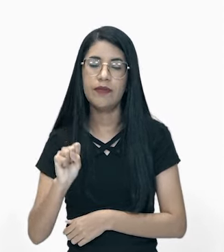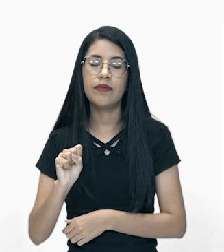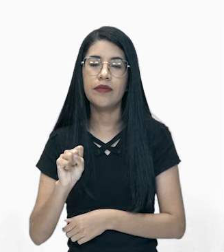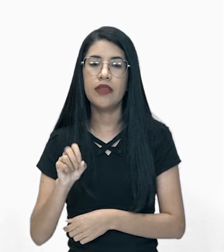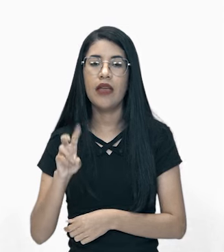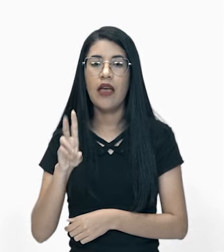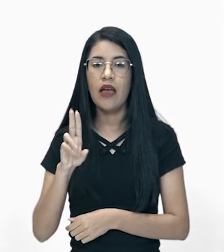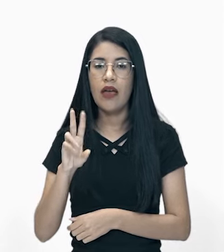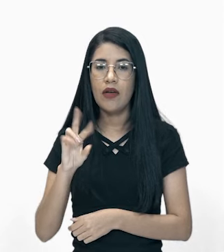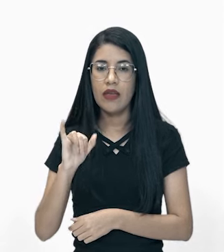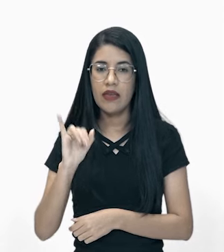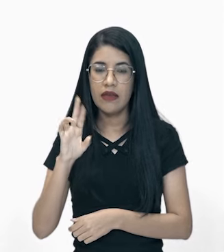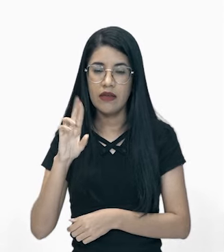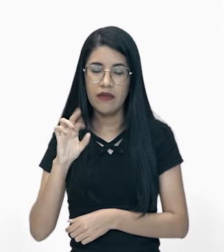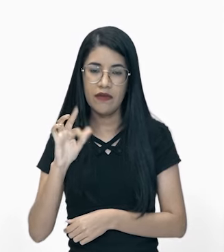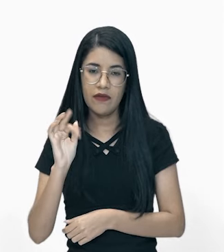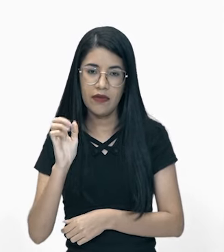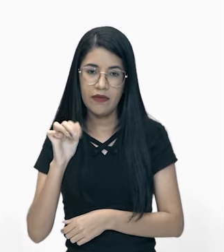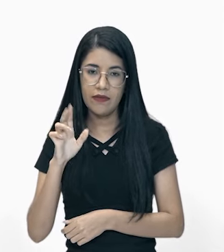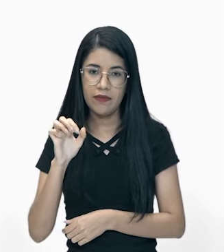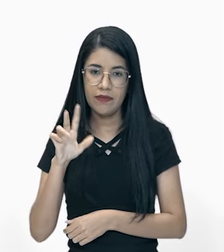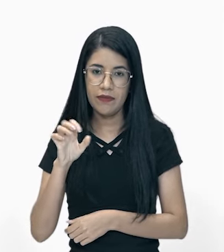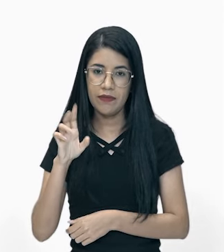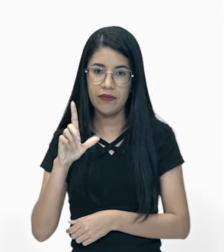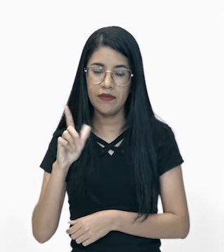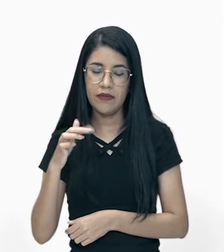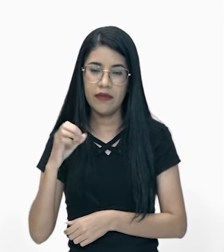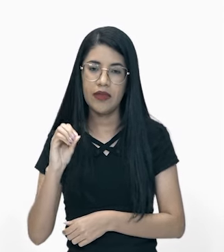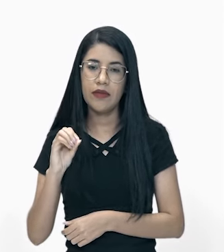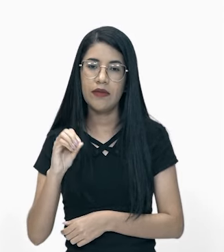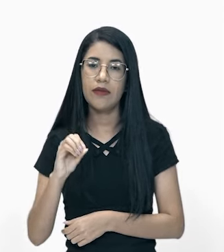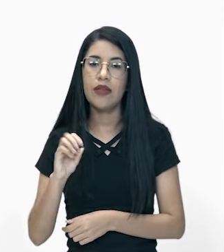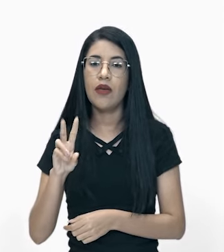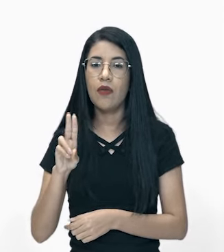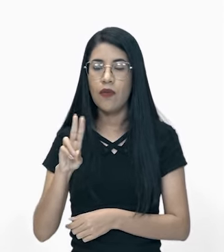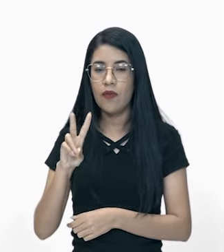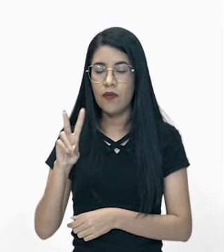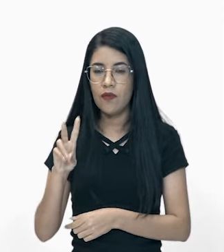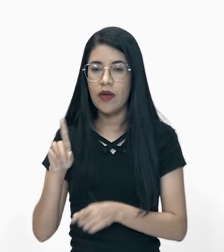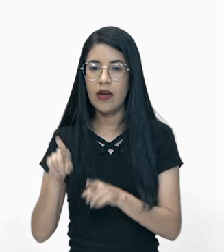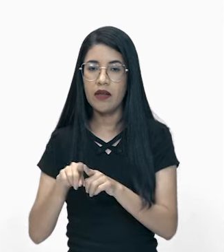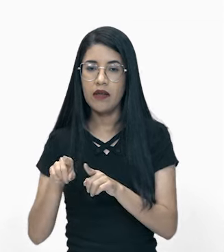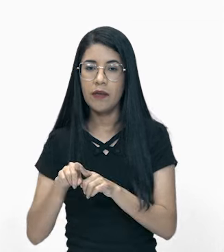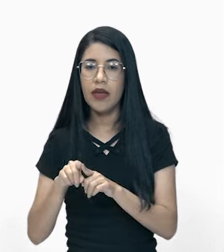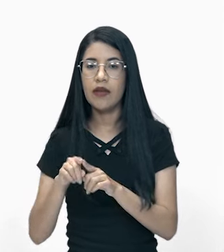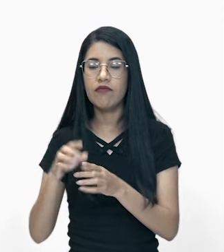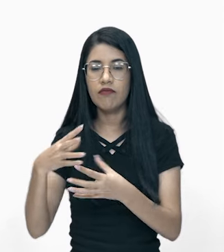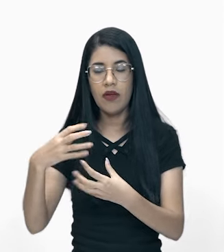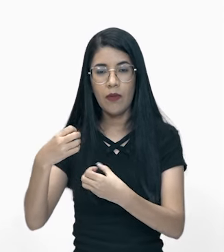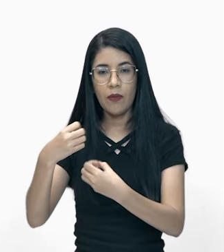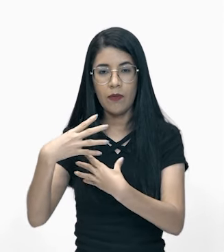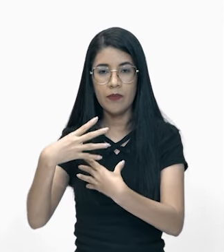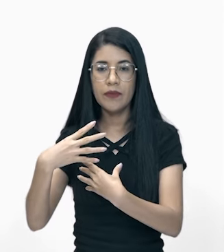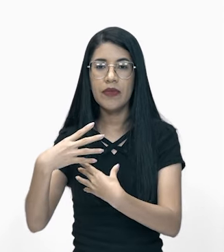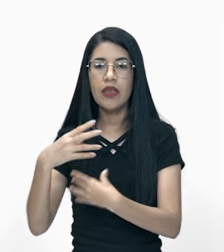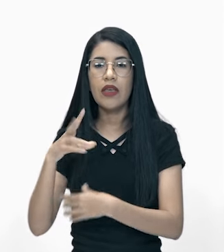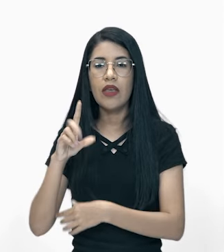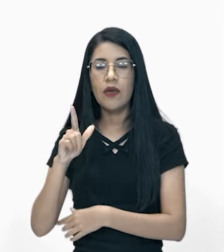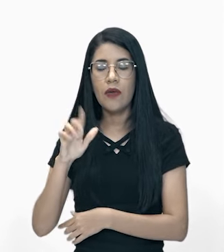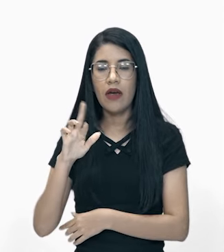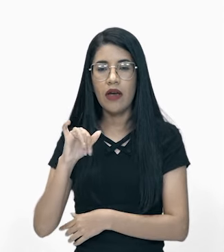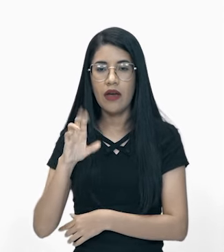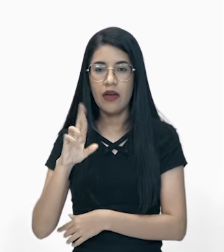ultravioleta, raio X e temos também os raios gama. Você observa